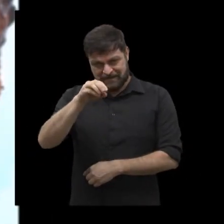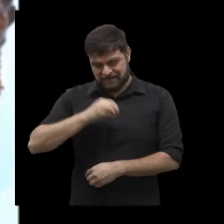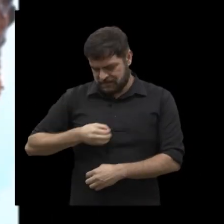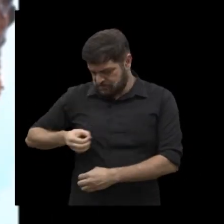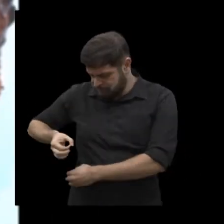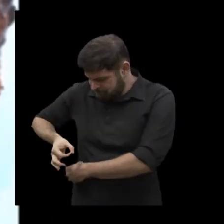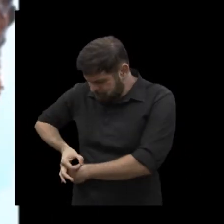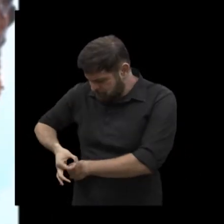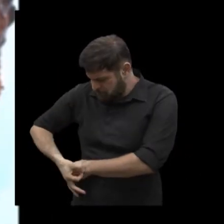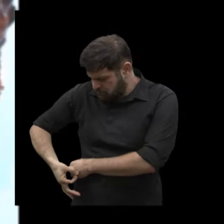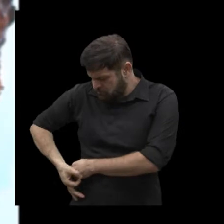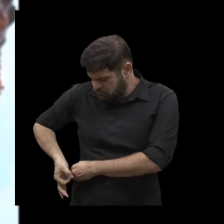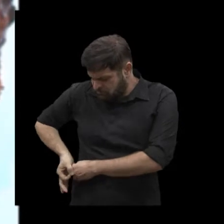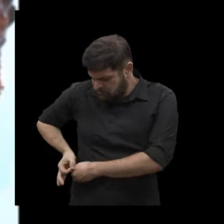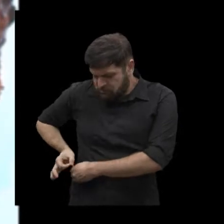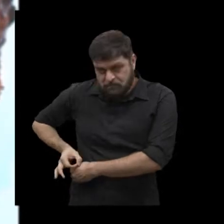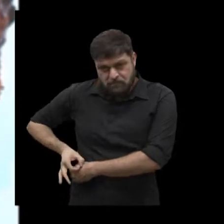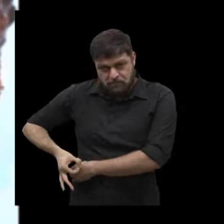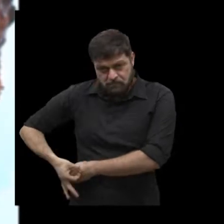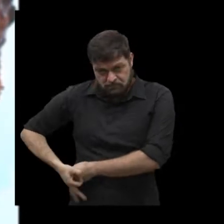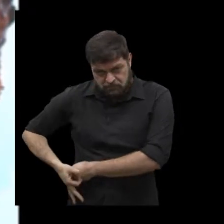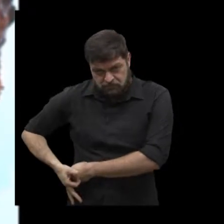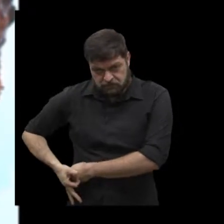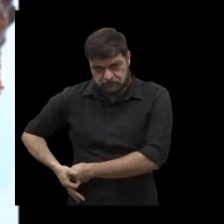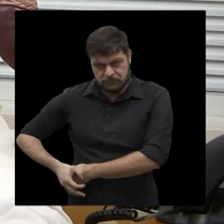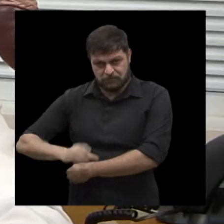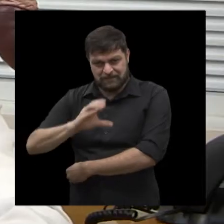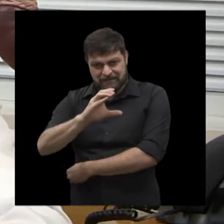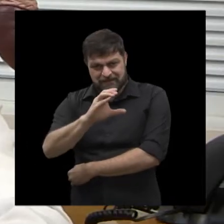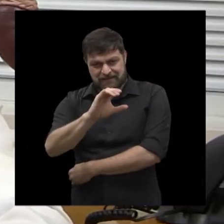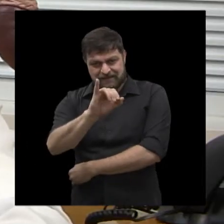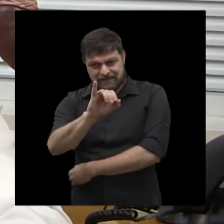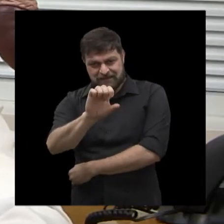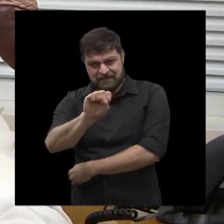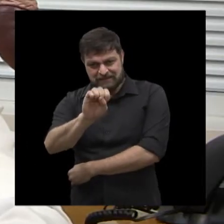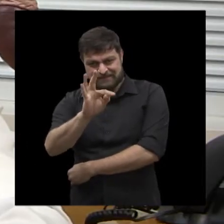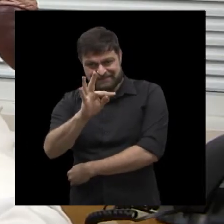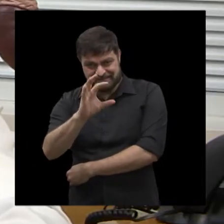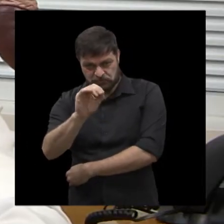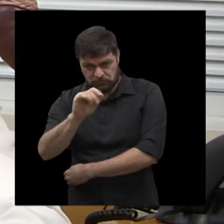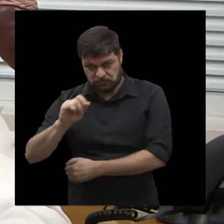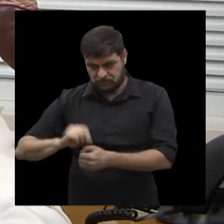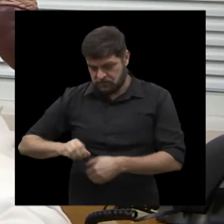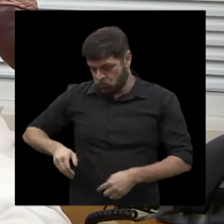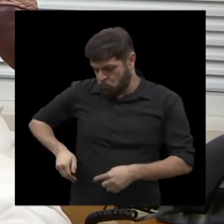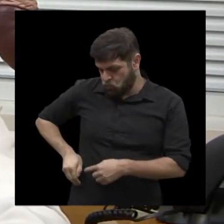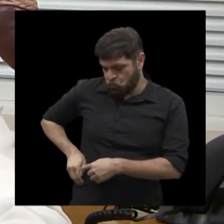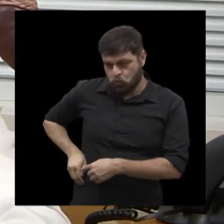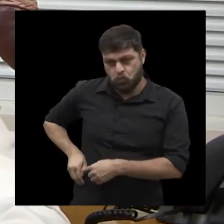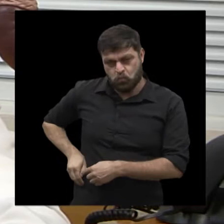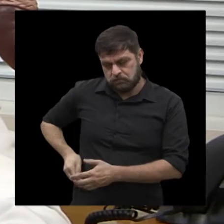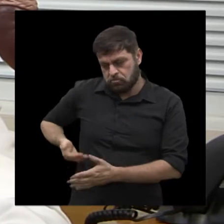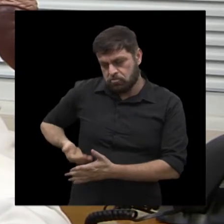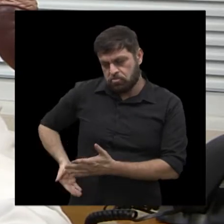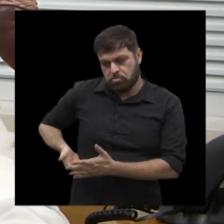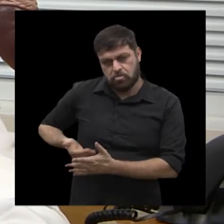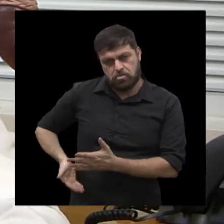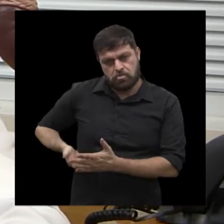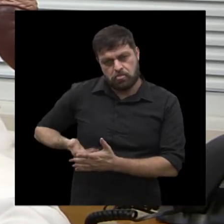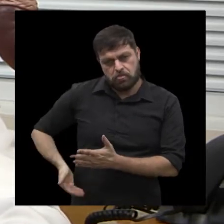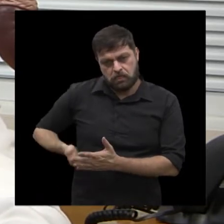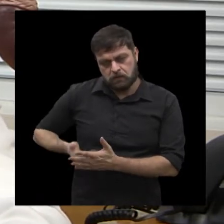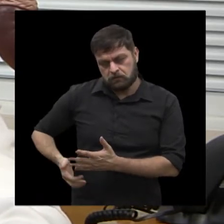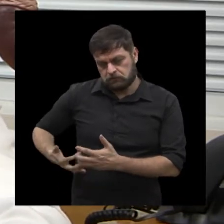cistos. Ele vai formando cistos, isso. E ele faz com que o rim vá perdendo, com o passar do tempo,